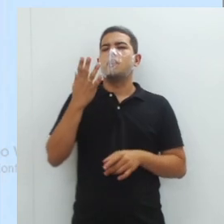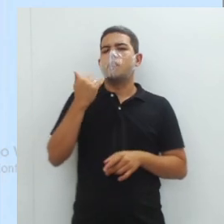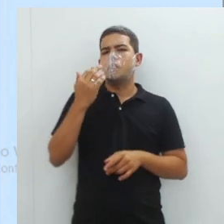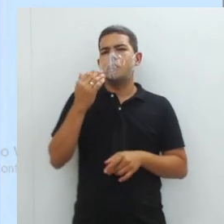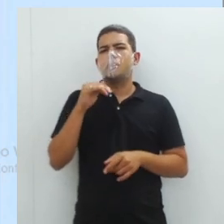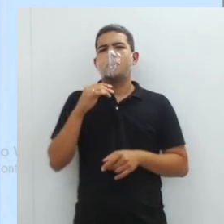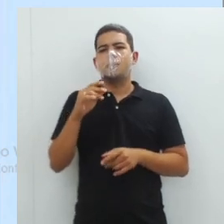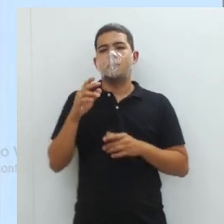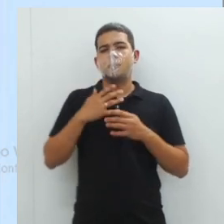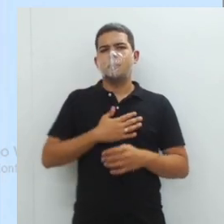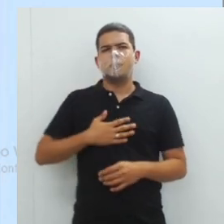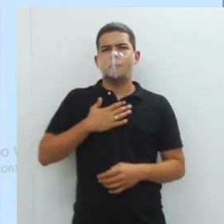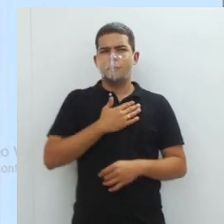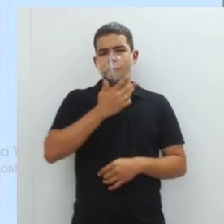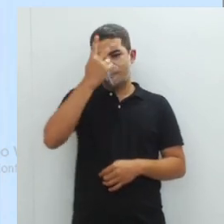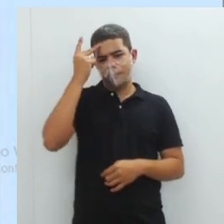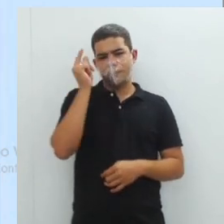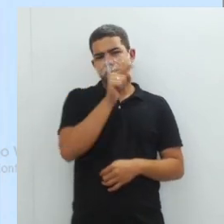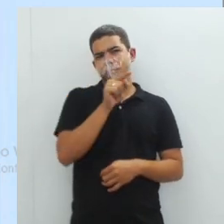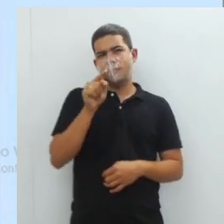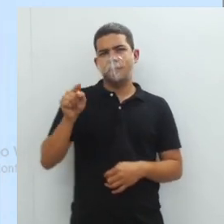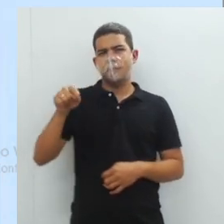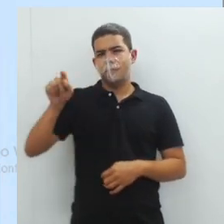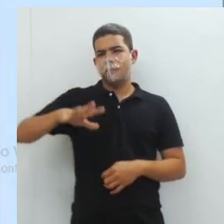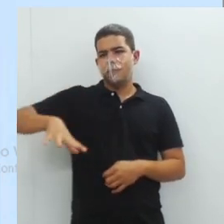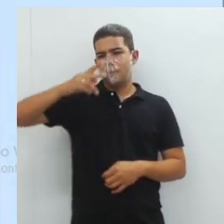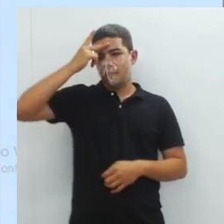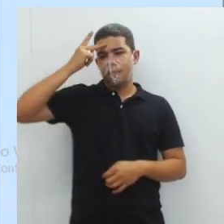usado na medicina popular pelas populações rurais.